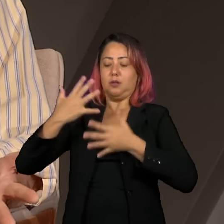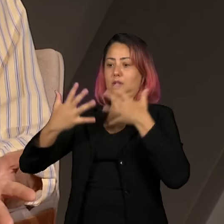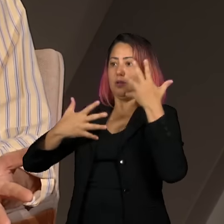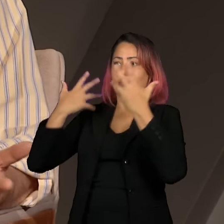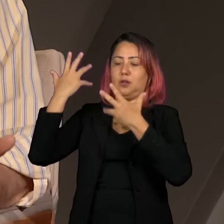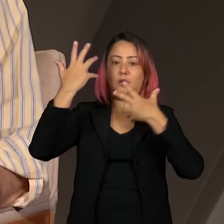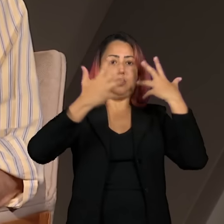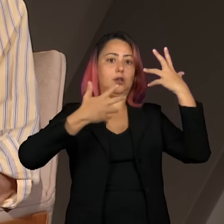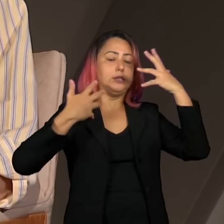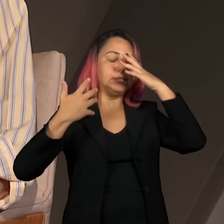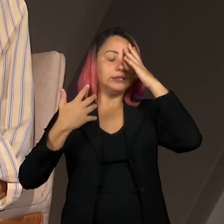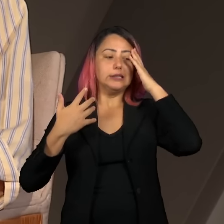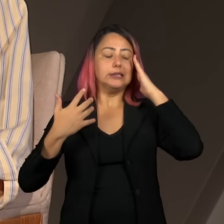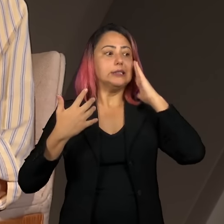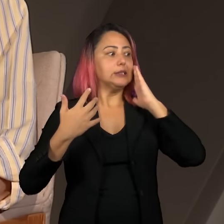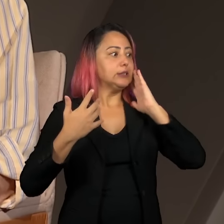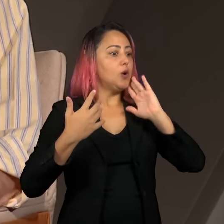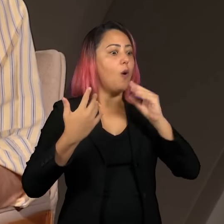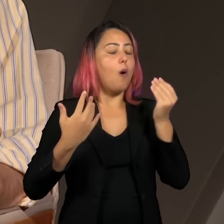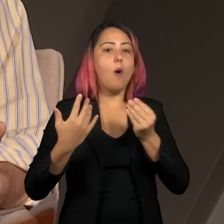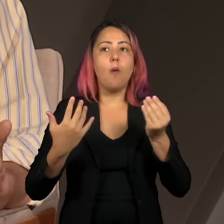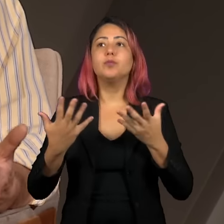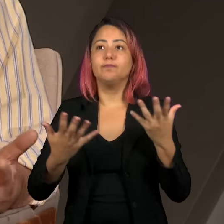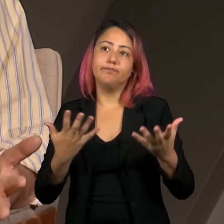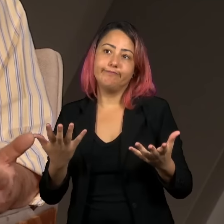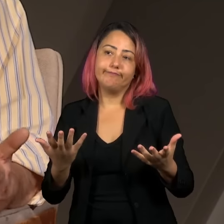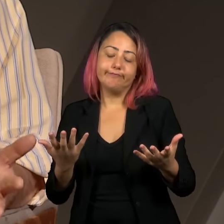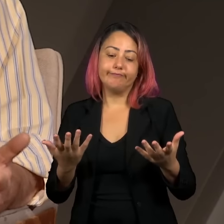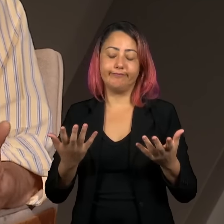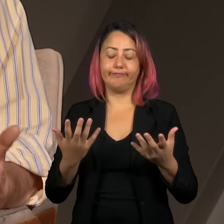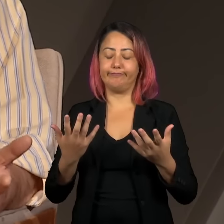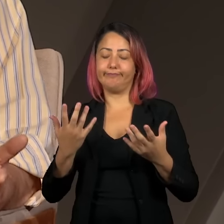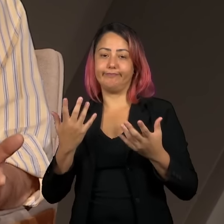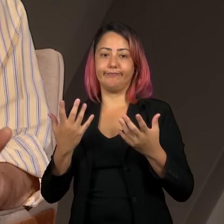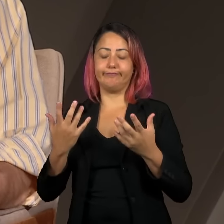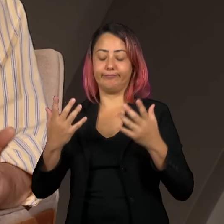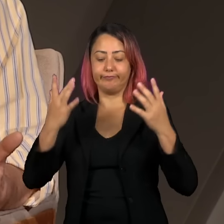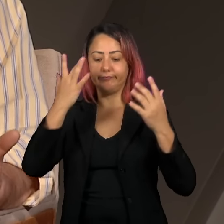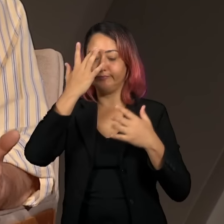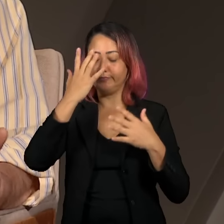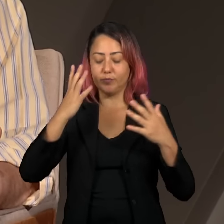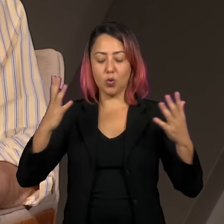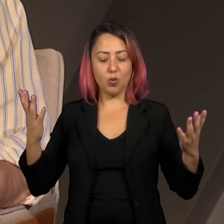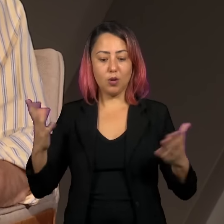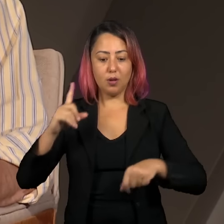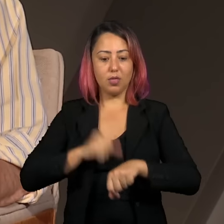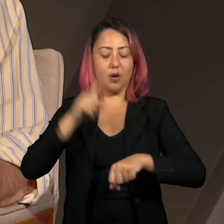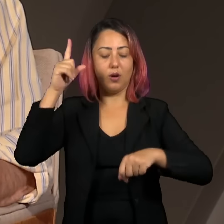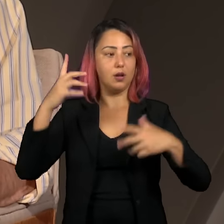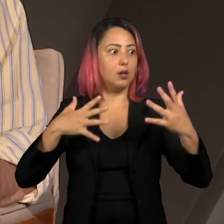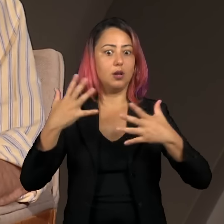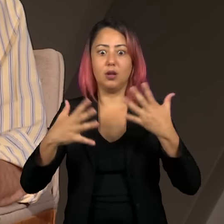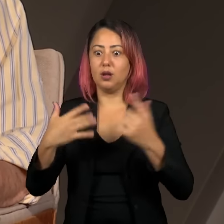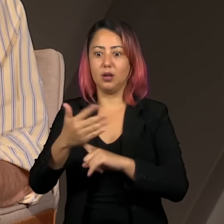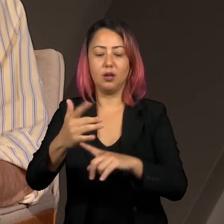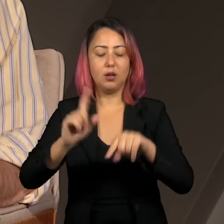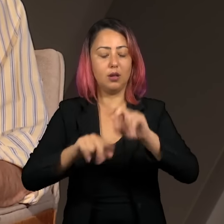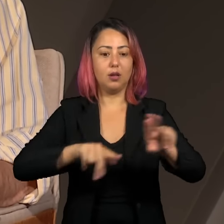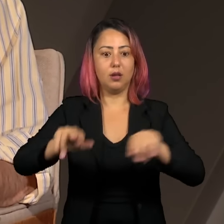tiveram que realmente eh do dia paraa noite começar a usar esse esses recursos sem sem